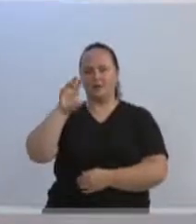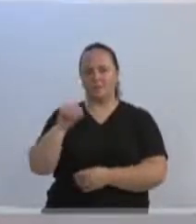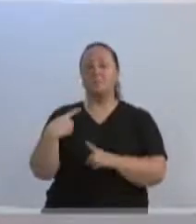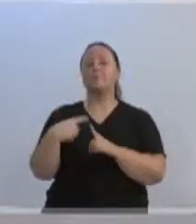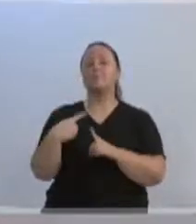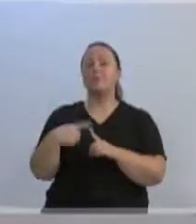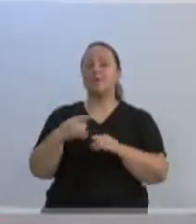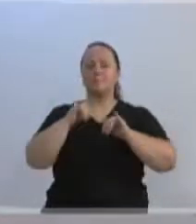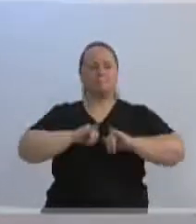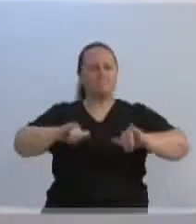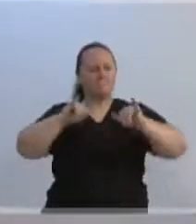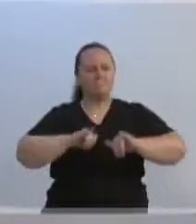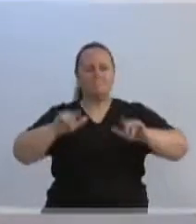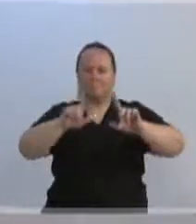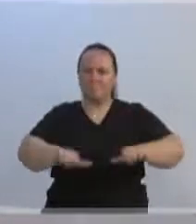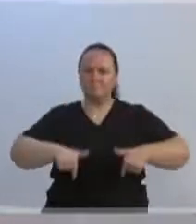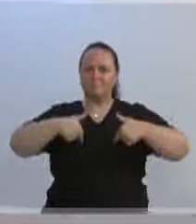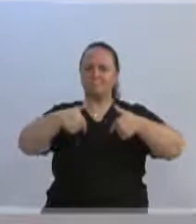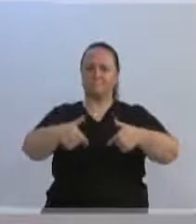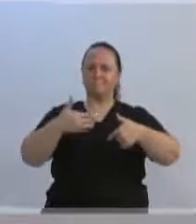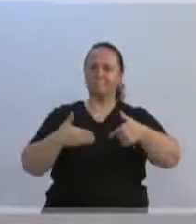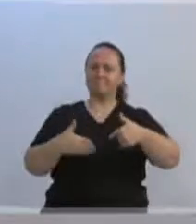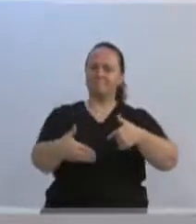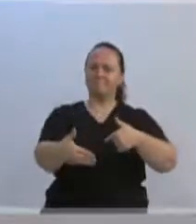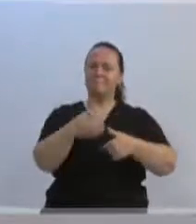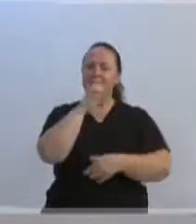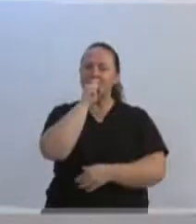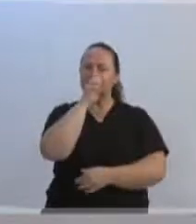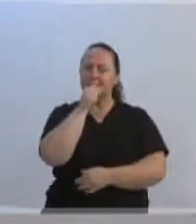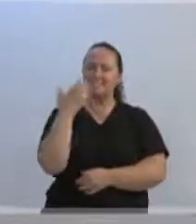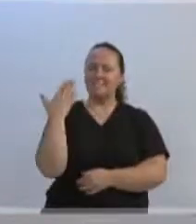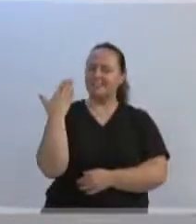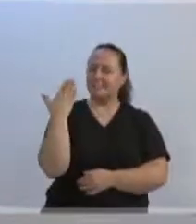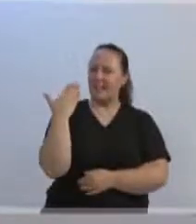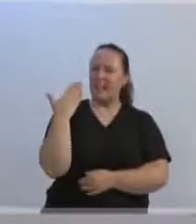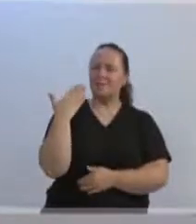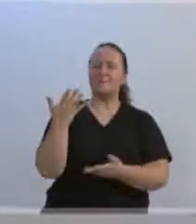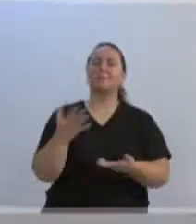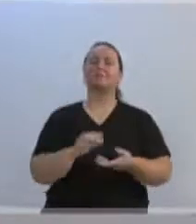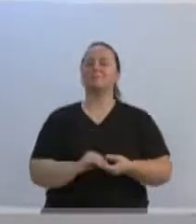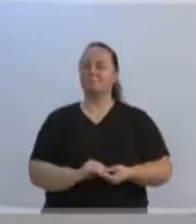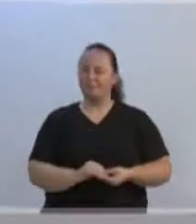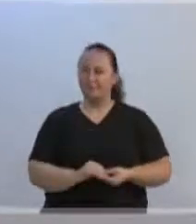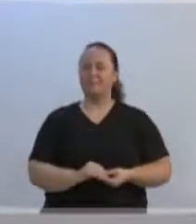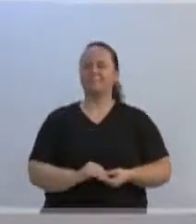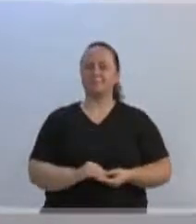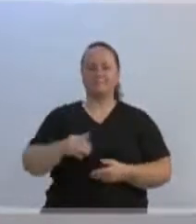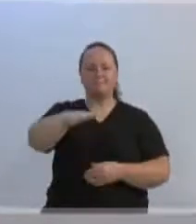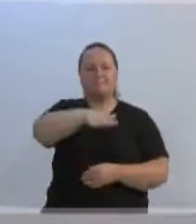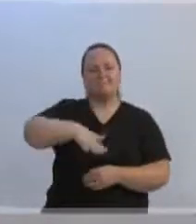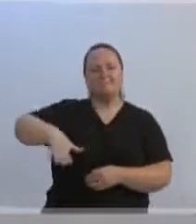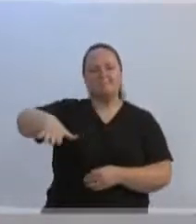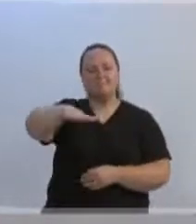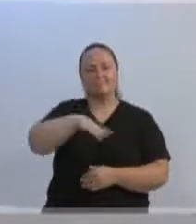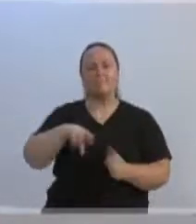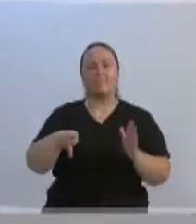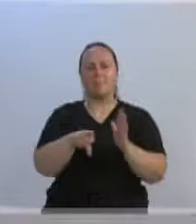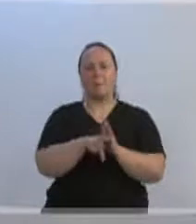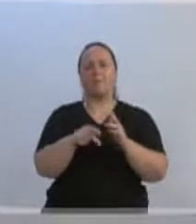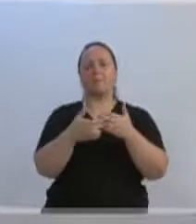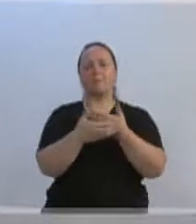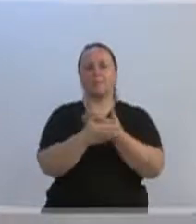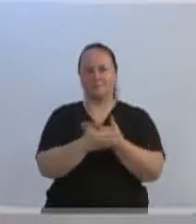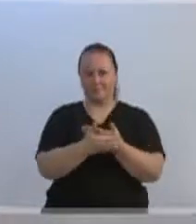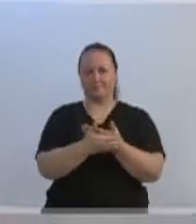é apelação que fizeram no último final de semana parte somente no sábado lá na região do salto do norte